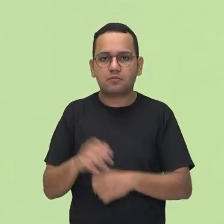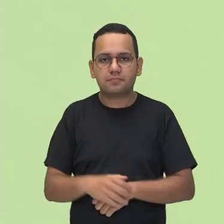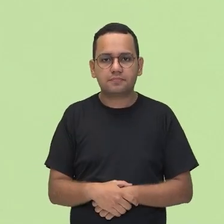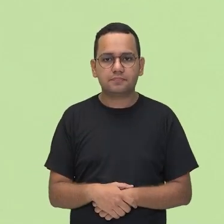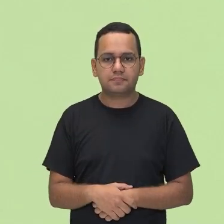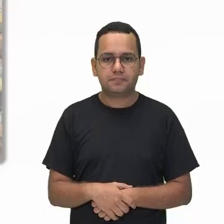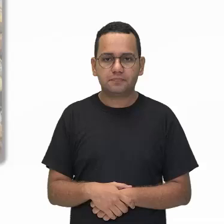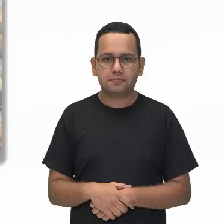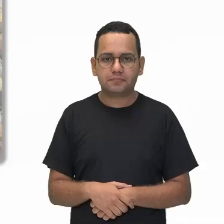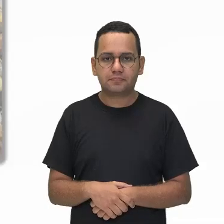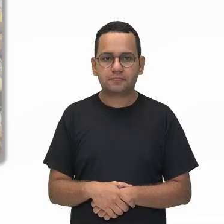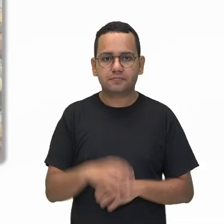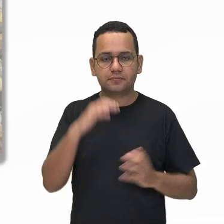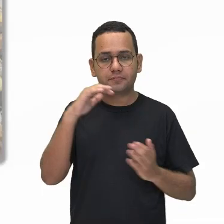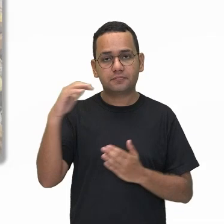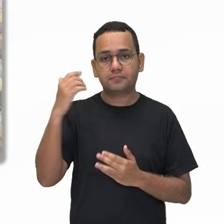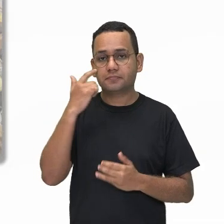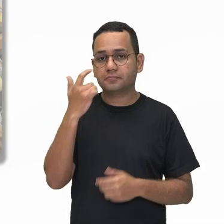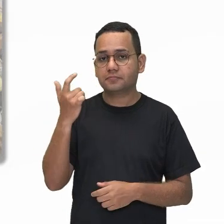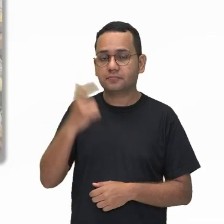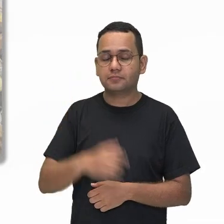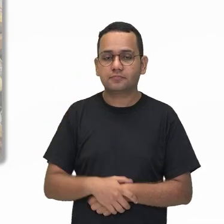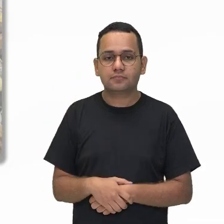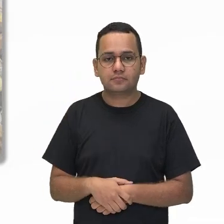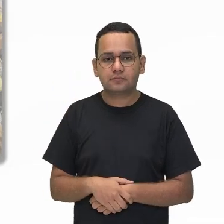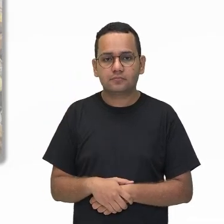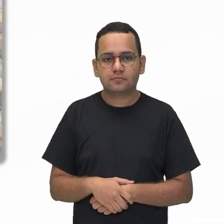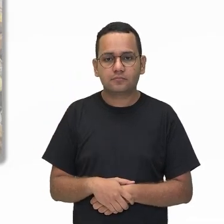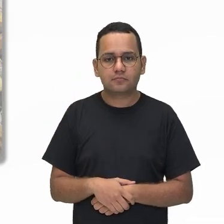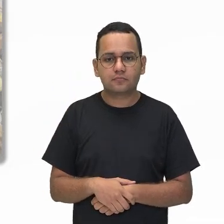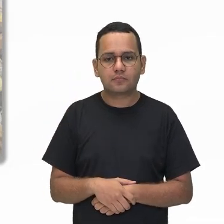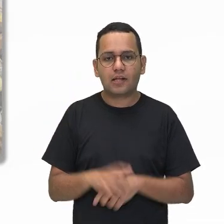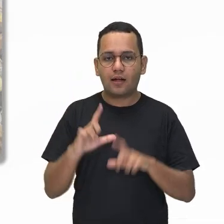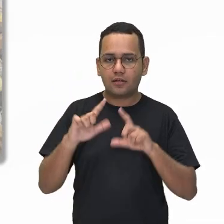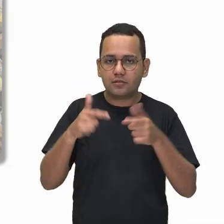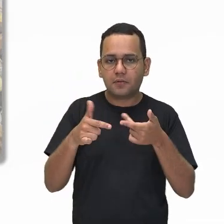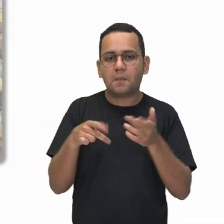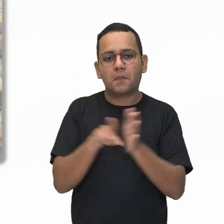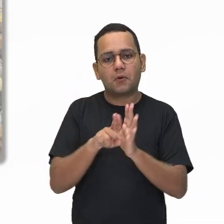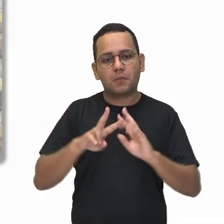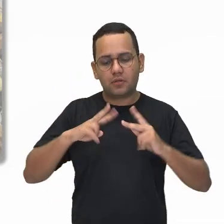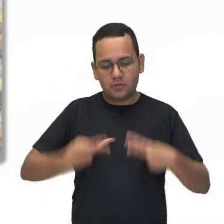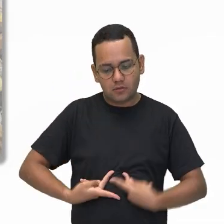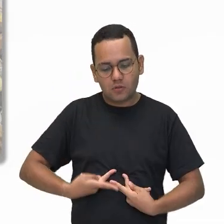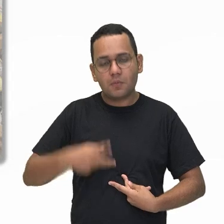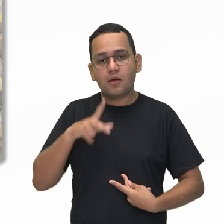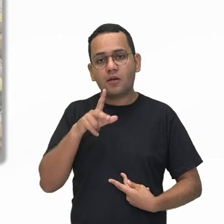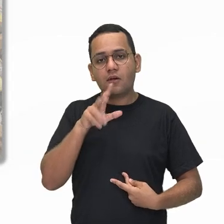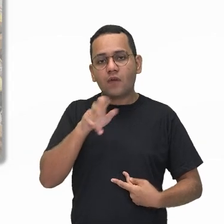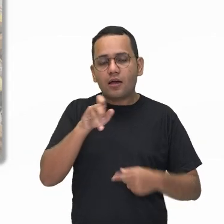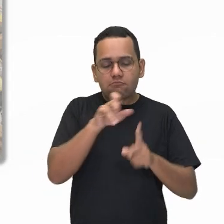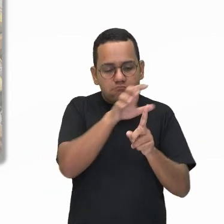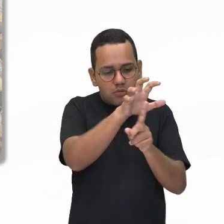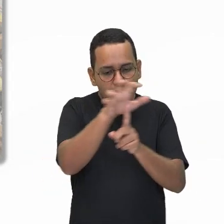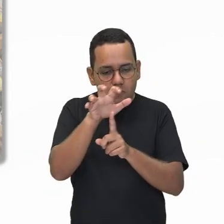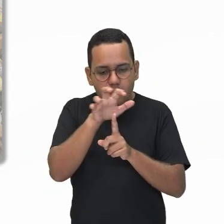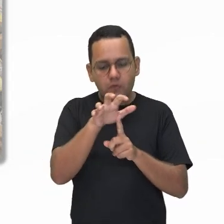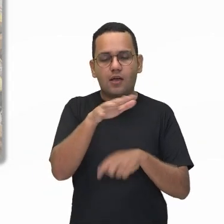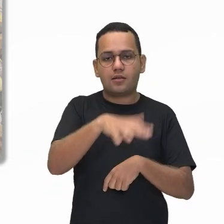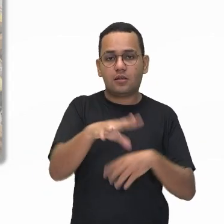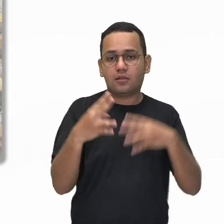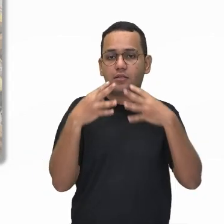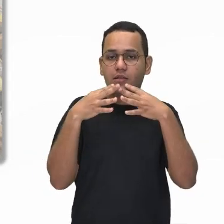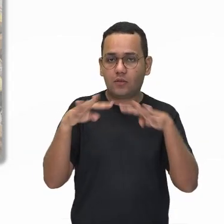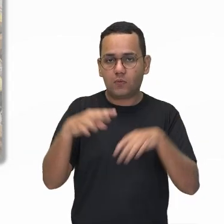que a ação antrópica deste homem é a intervenção humana no ambiente natural, que